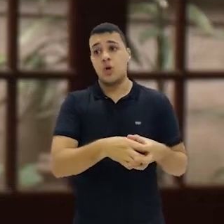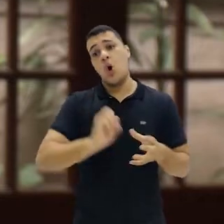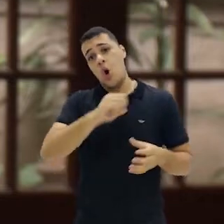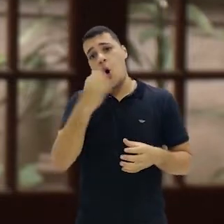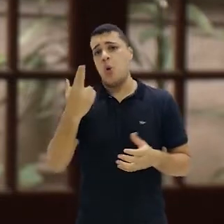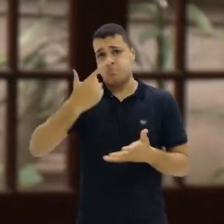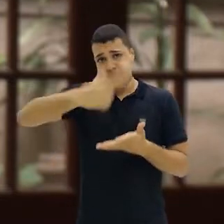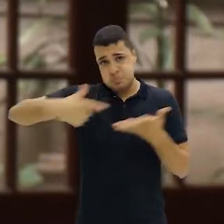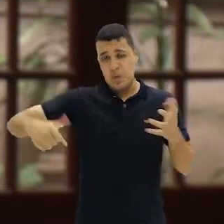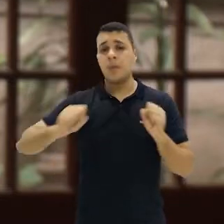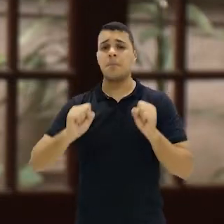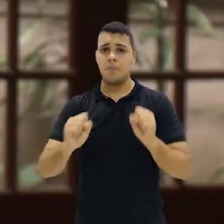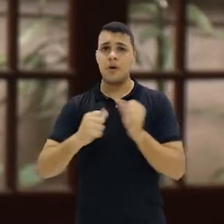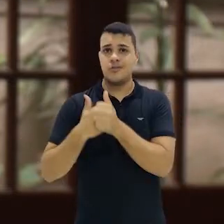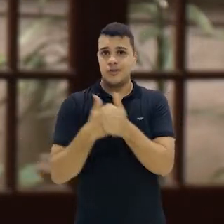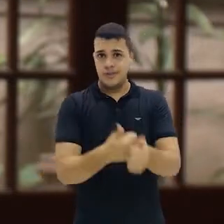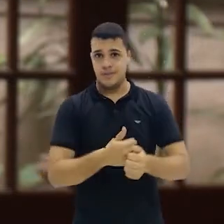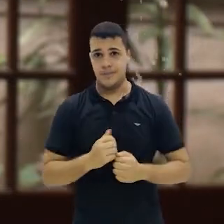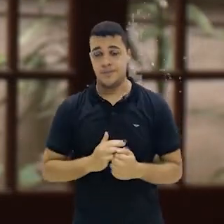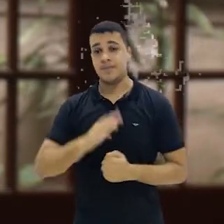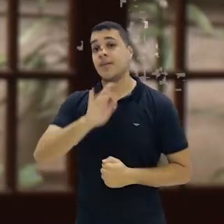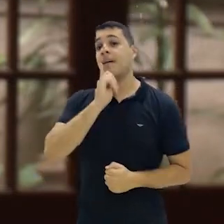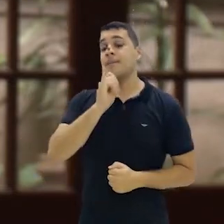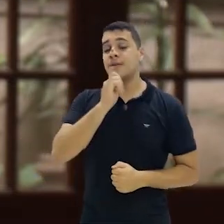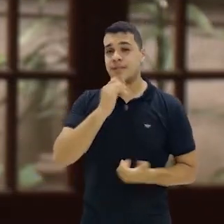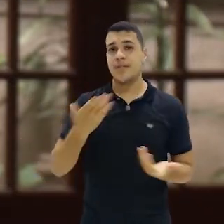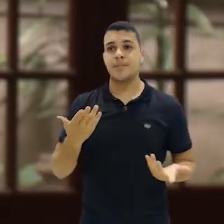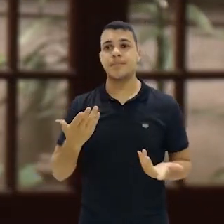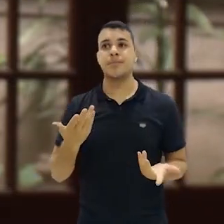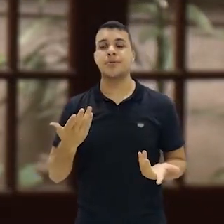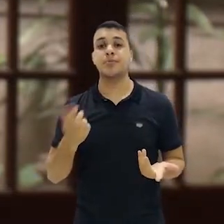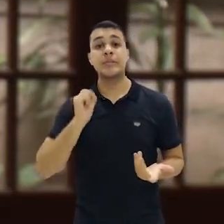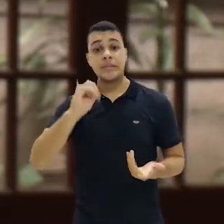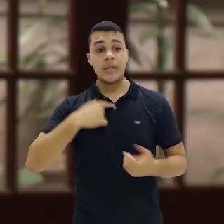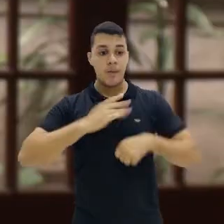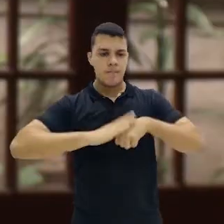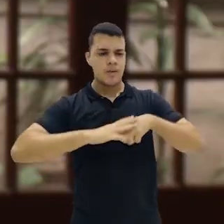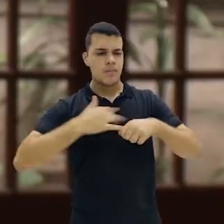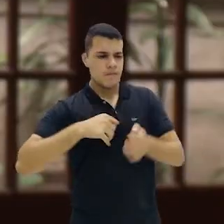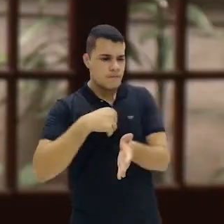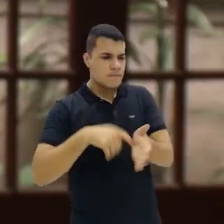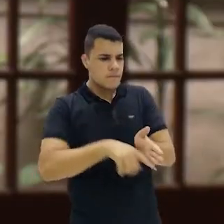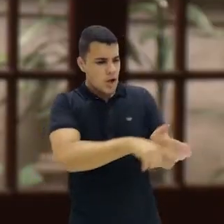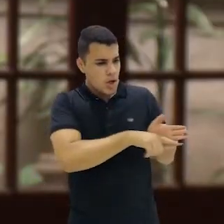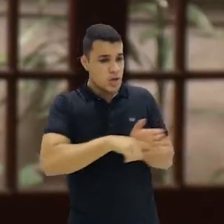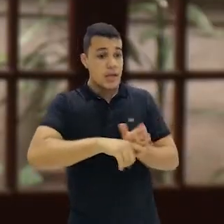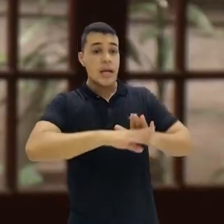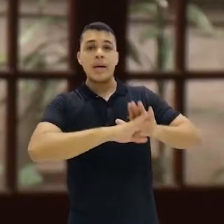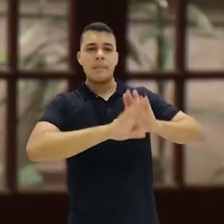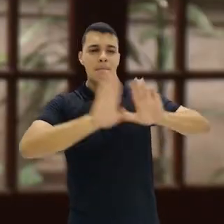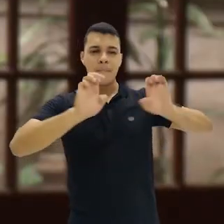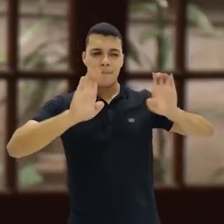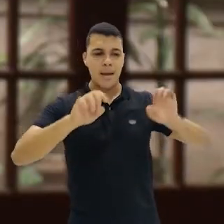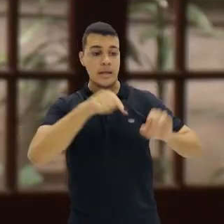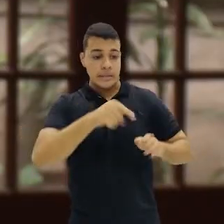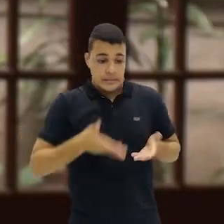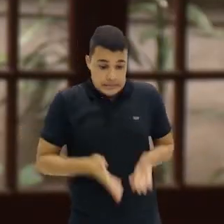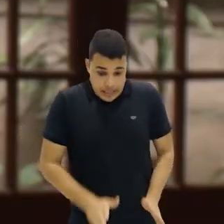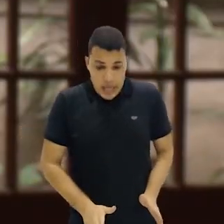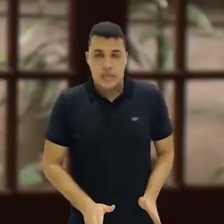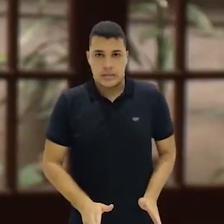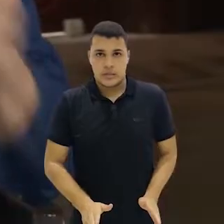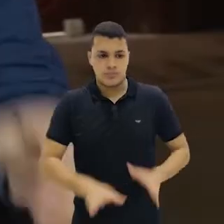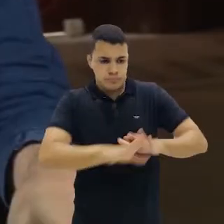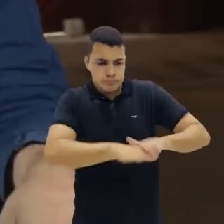eu avaliar óbitos no primeiro ano de vida, comparando nascidos de baixo peso e nascidos com